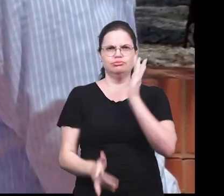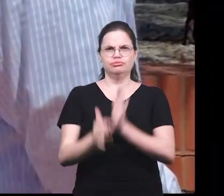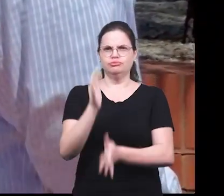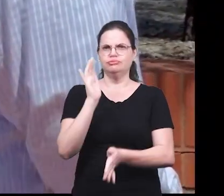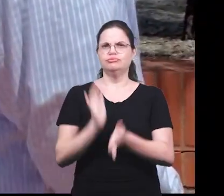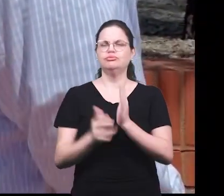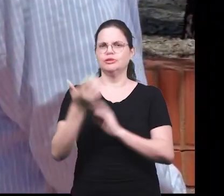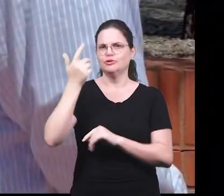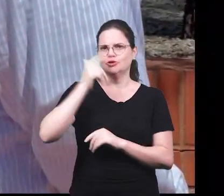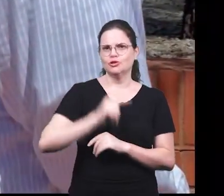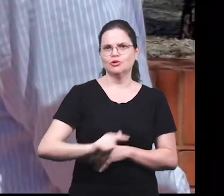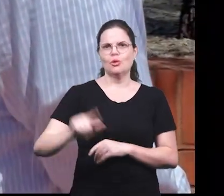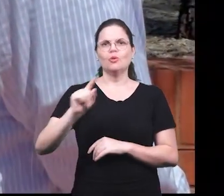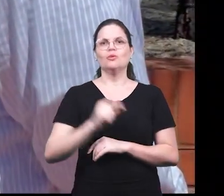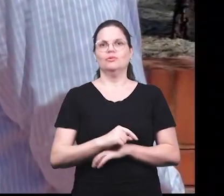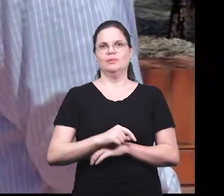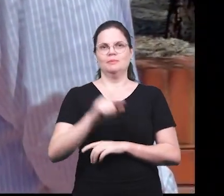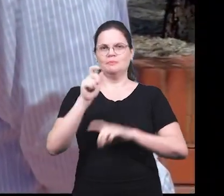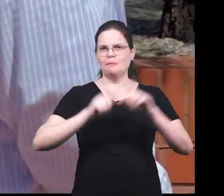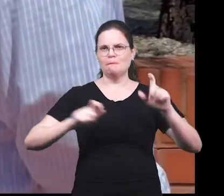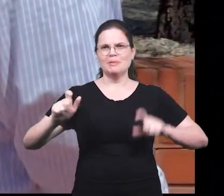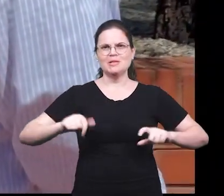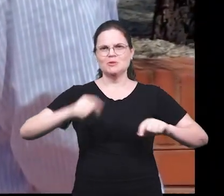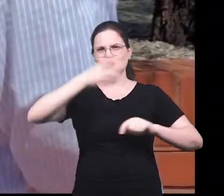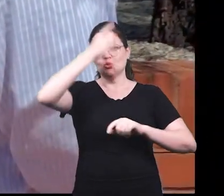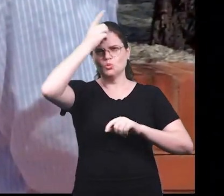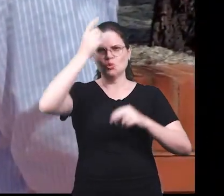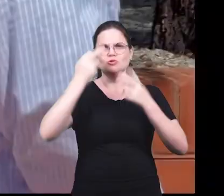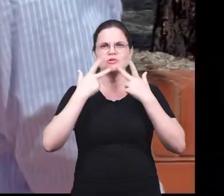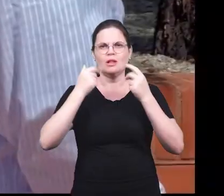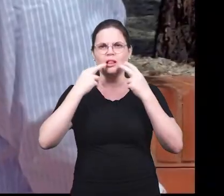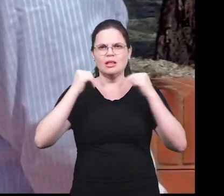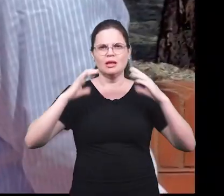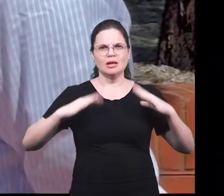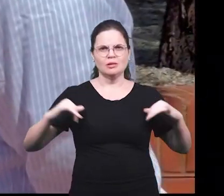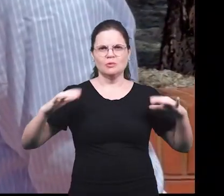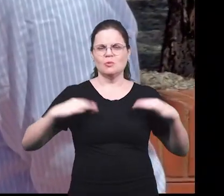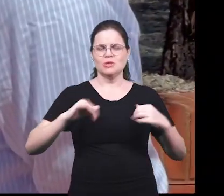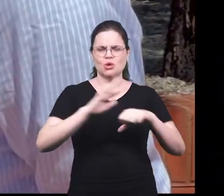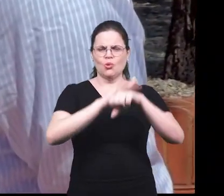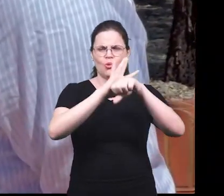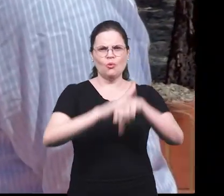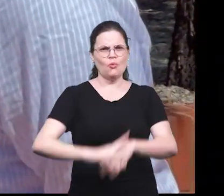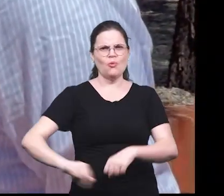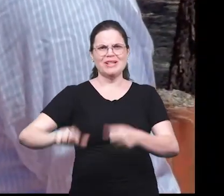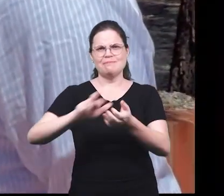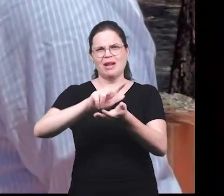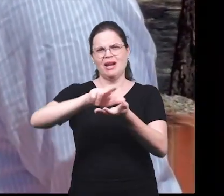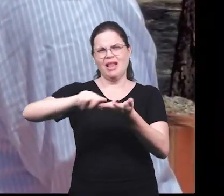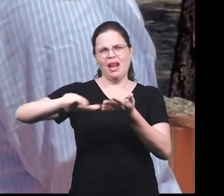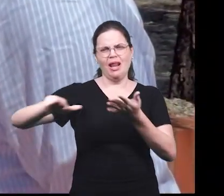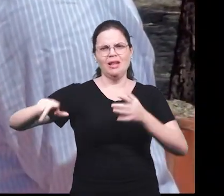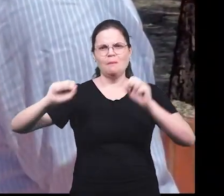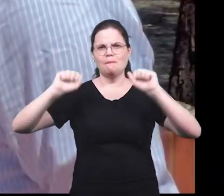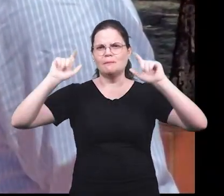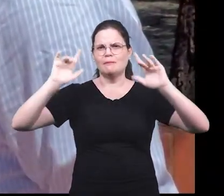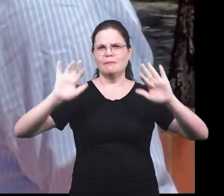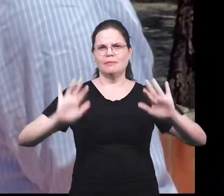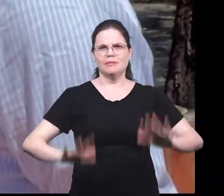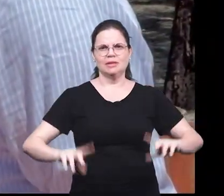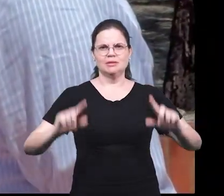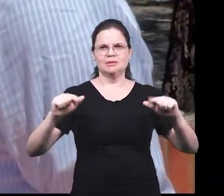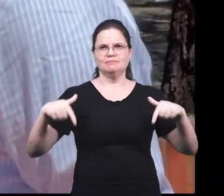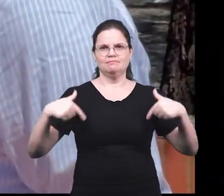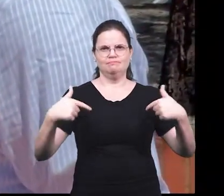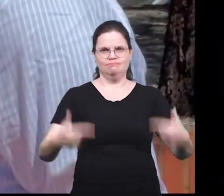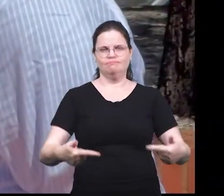e novamente muitas pessoas falando em línguas, muitas curas, uma operação maravilhosa.